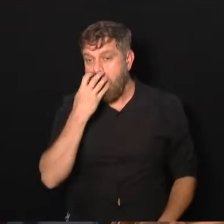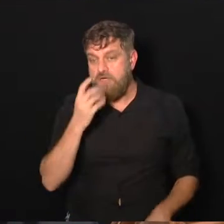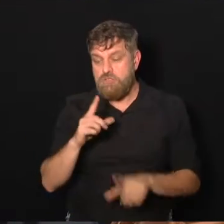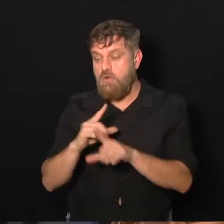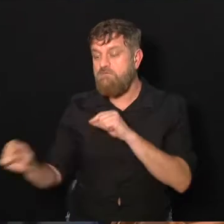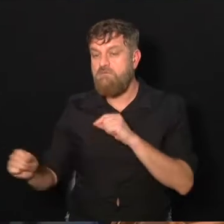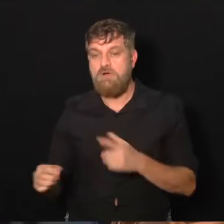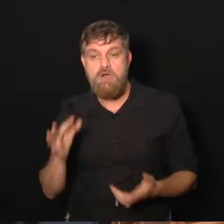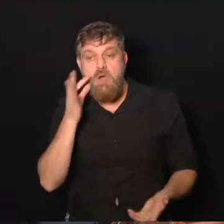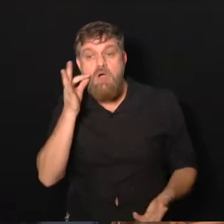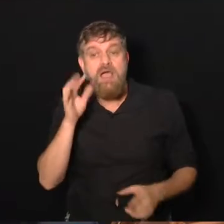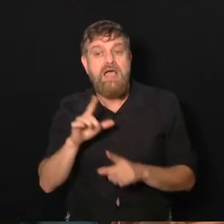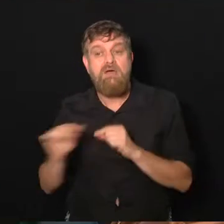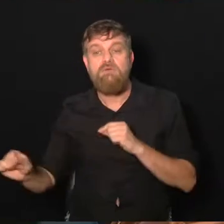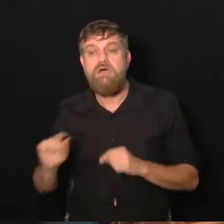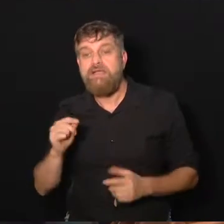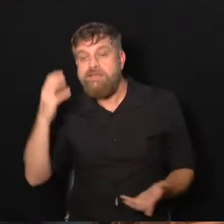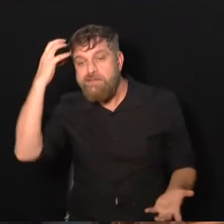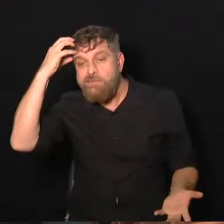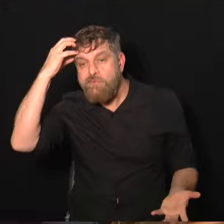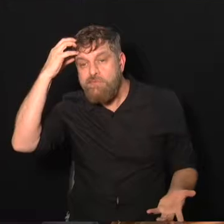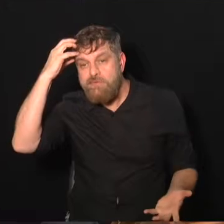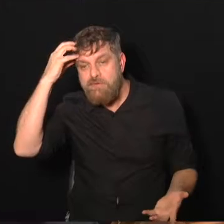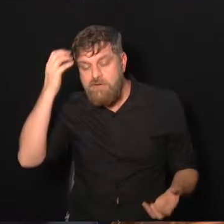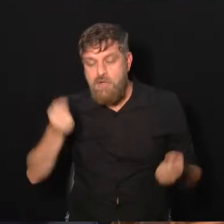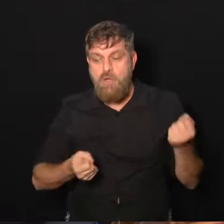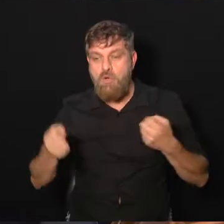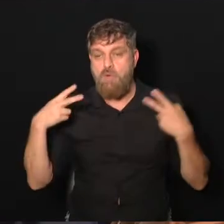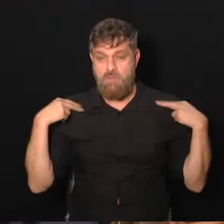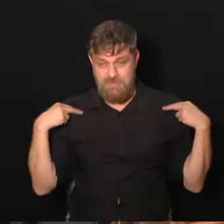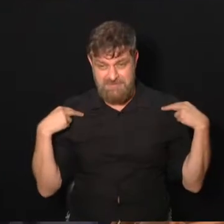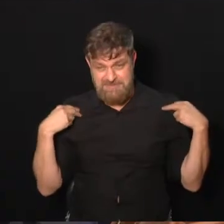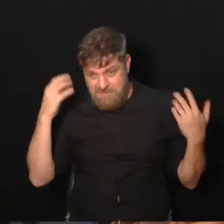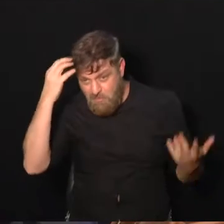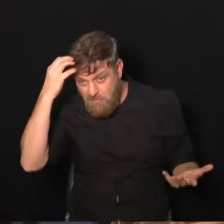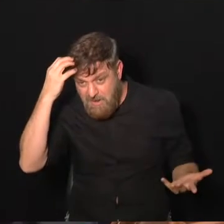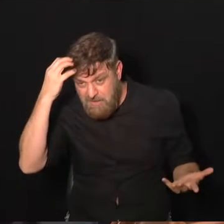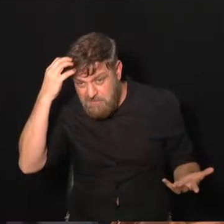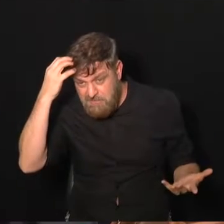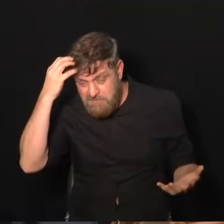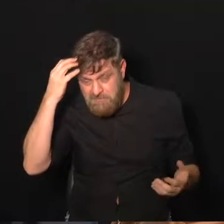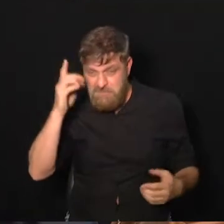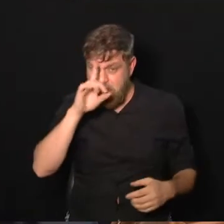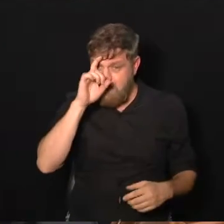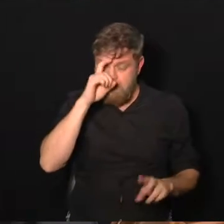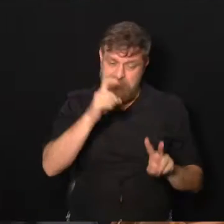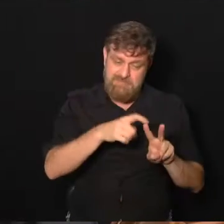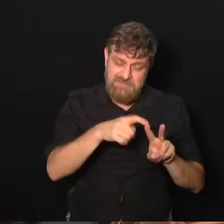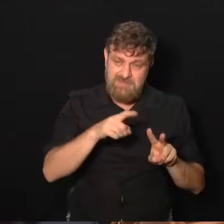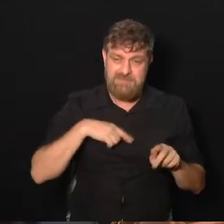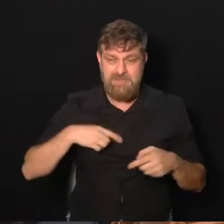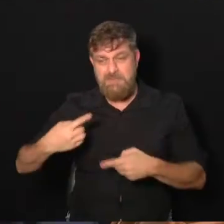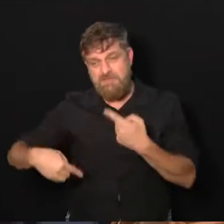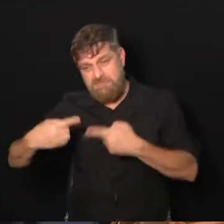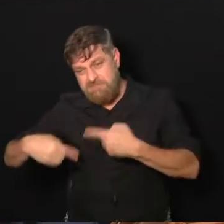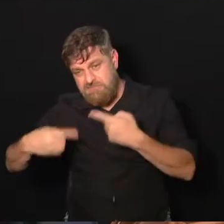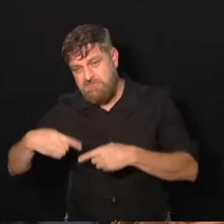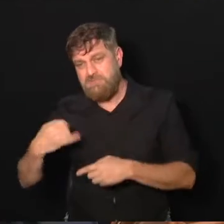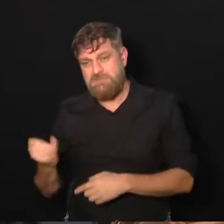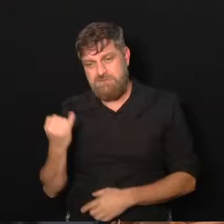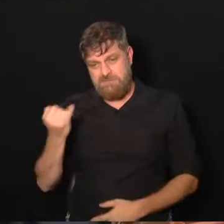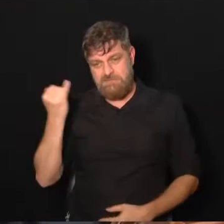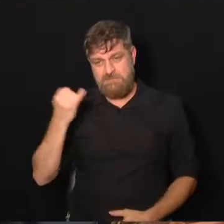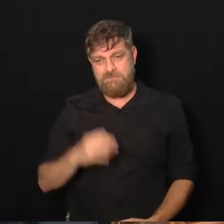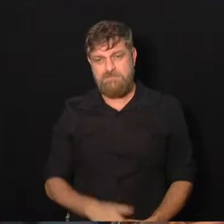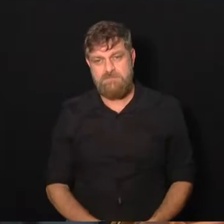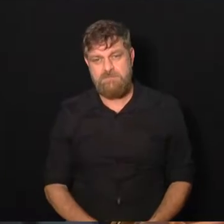gato foge, a culpa é de quem? De quem estava transportando? Do condutor? Da clínica? Isso seria legal discutir também. Jaqueline,